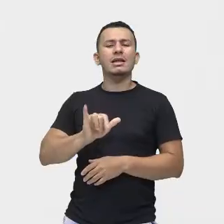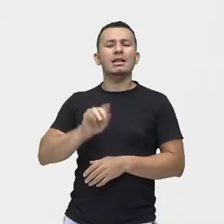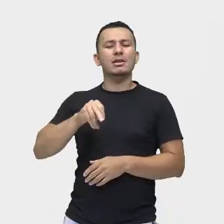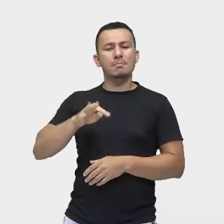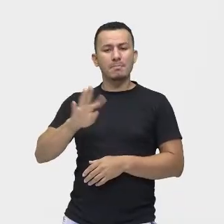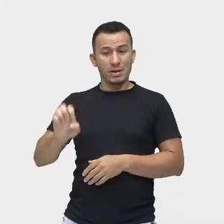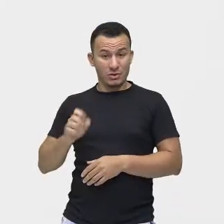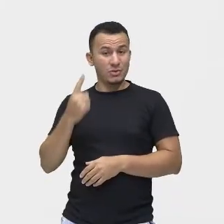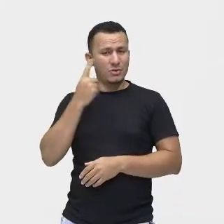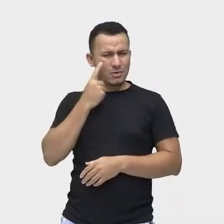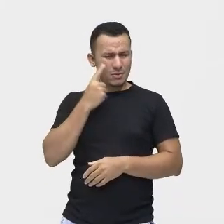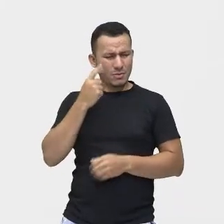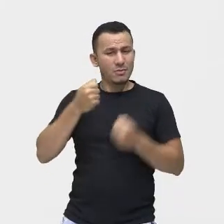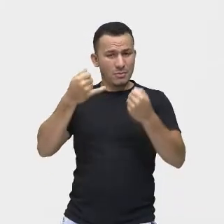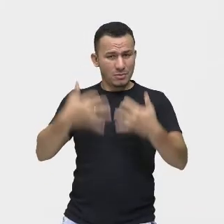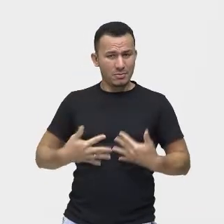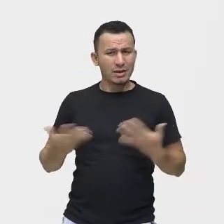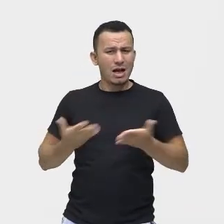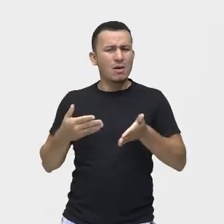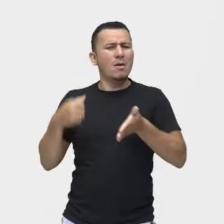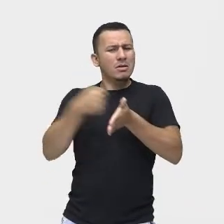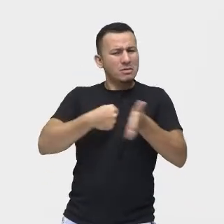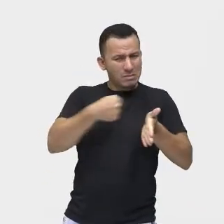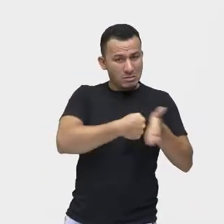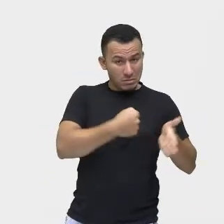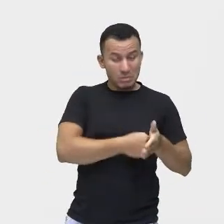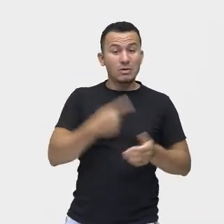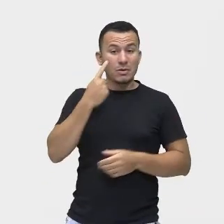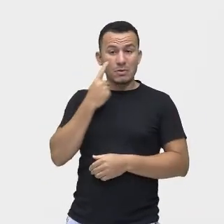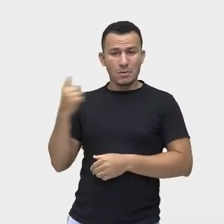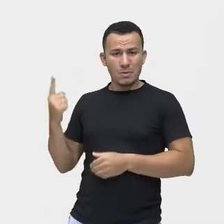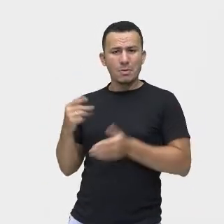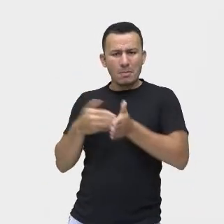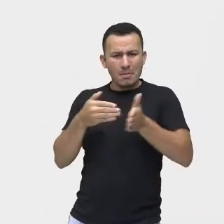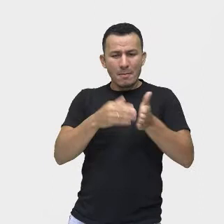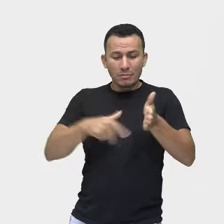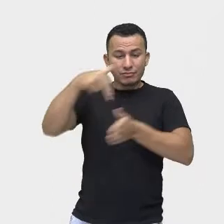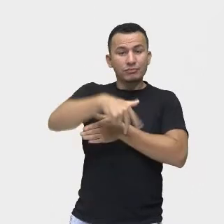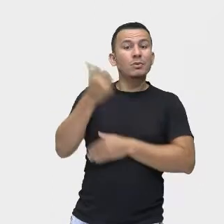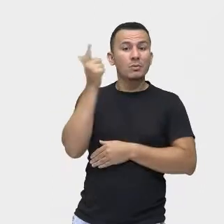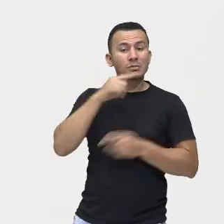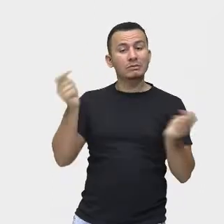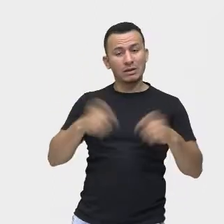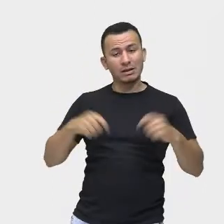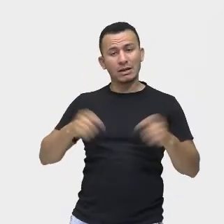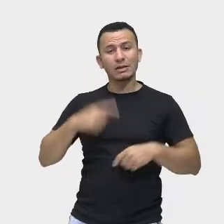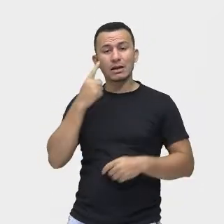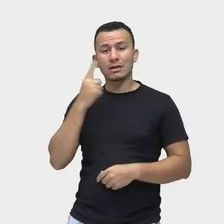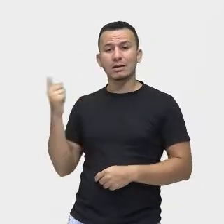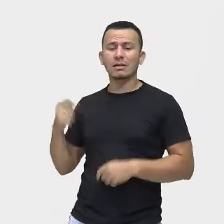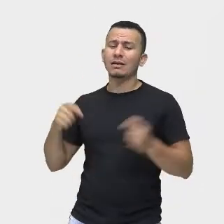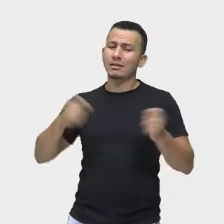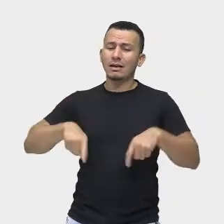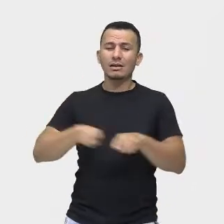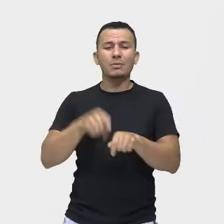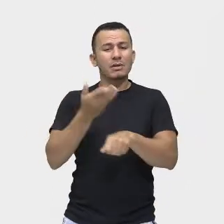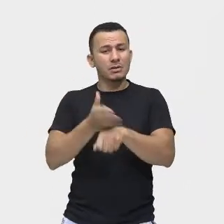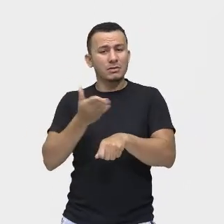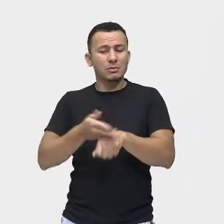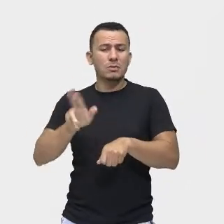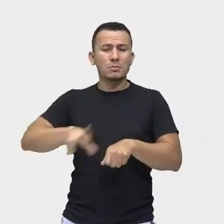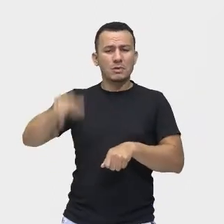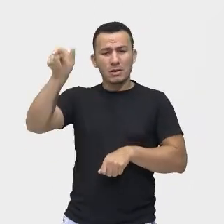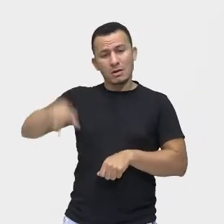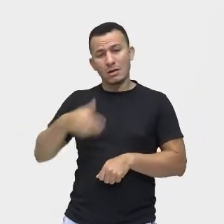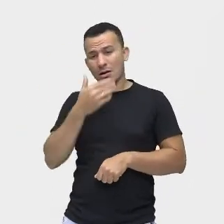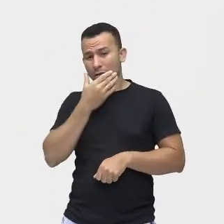aqui na cartela agora, ó. Superação de obstáculos e limites E ela pode ser praticada por homens e